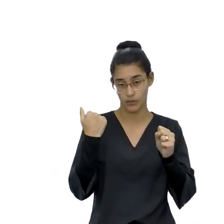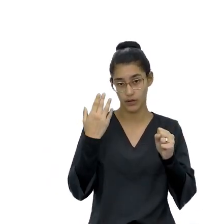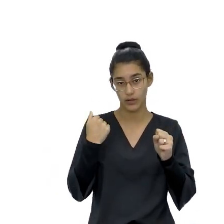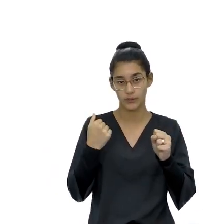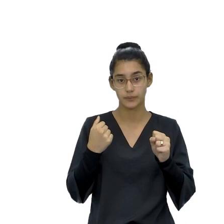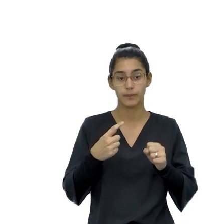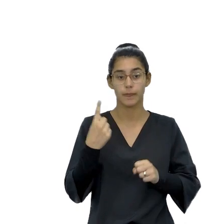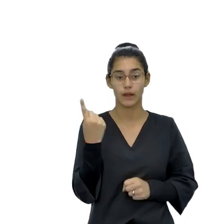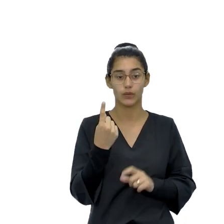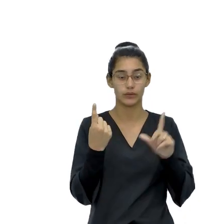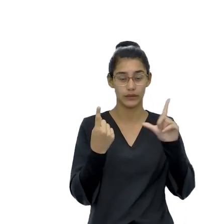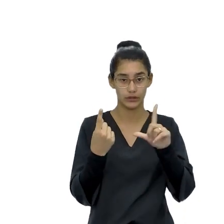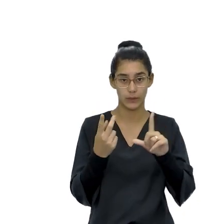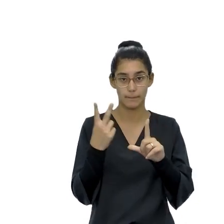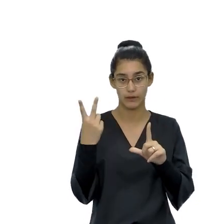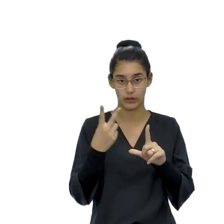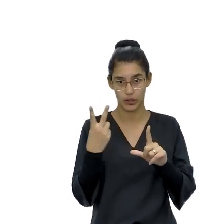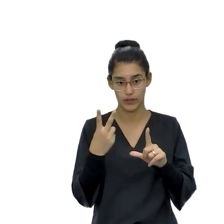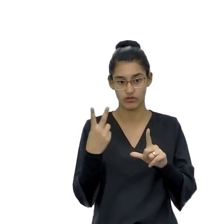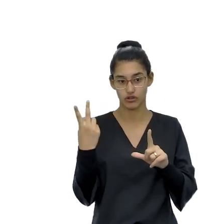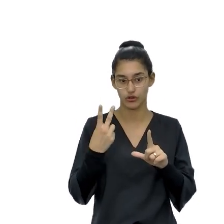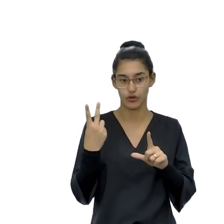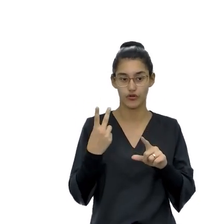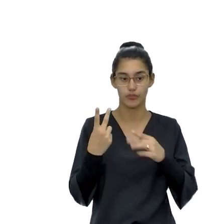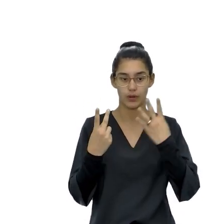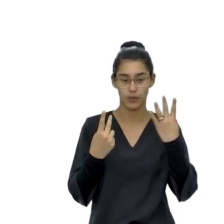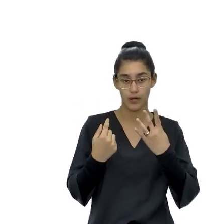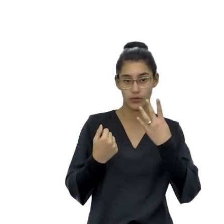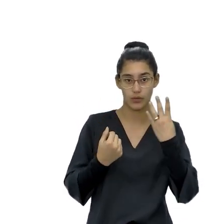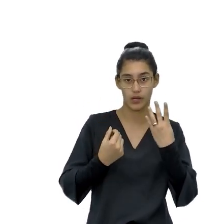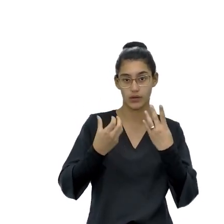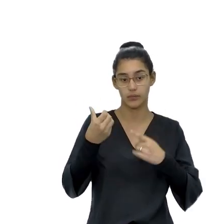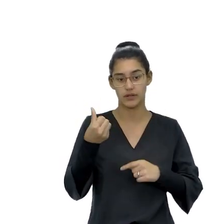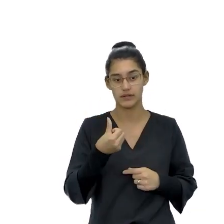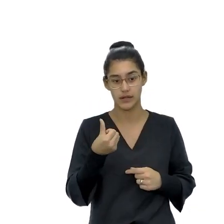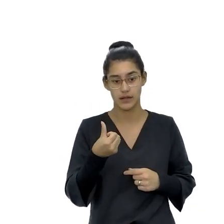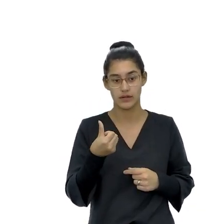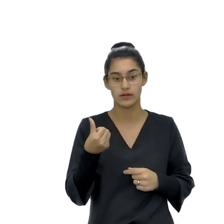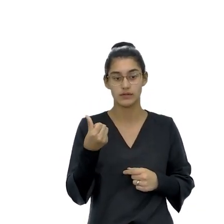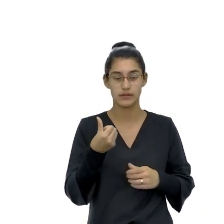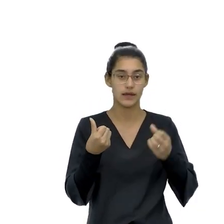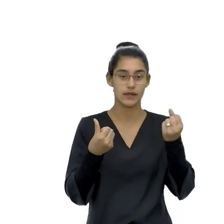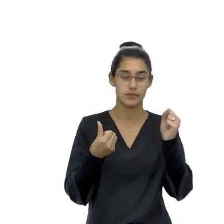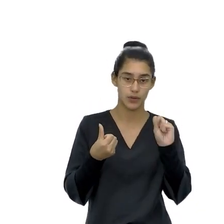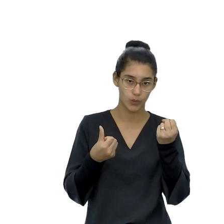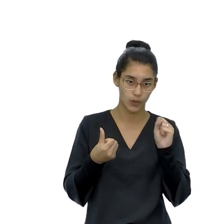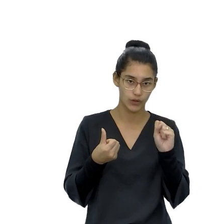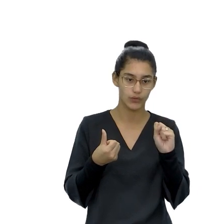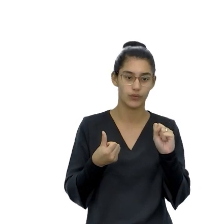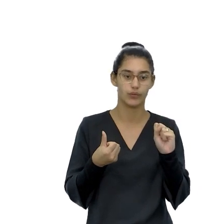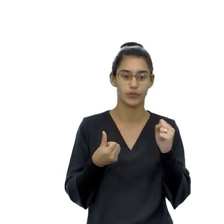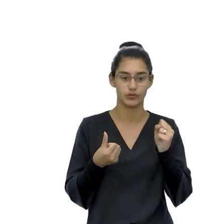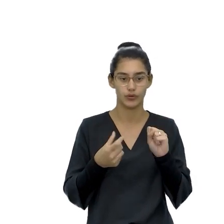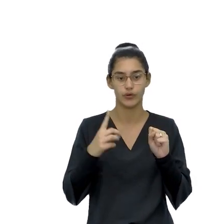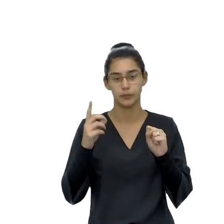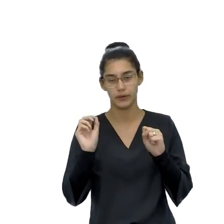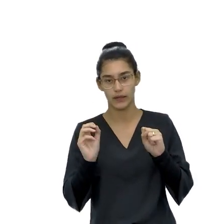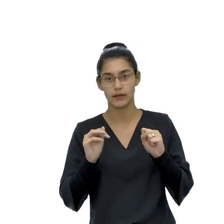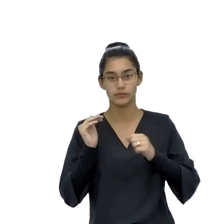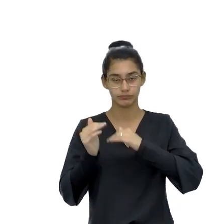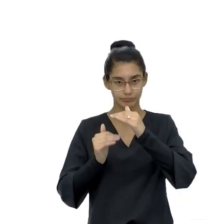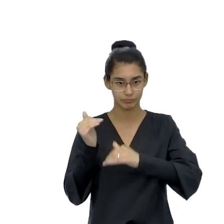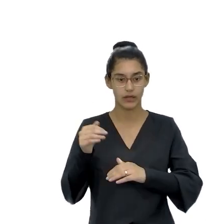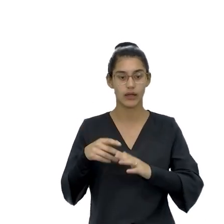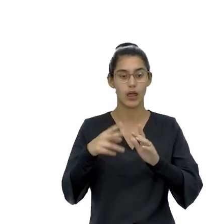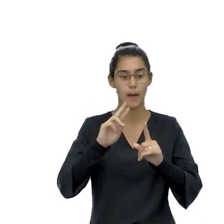anterior. De 1 litro, ele passa para 2, de 2 para 4, de 4 para 6 e de 6 para 8. E ao mesmo tempo, então,